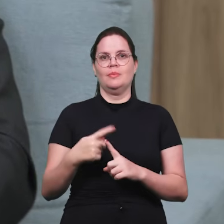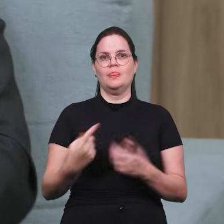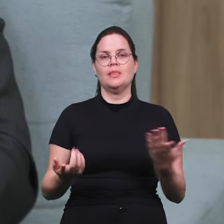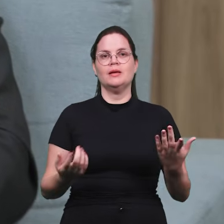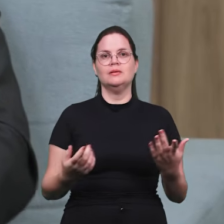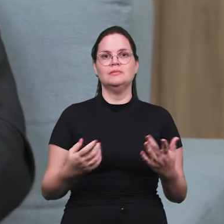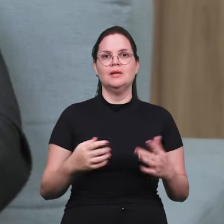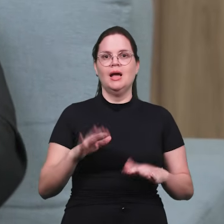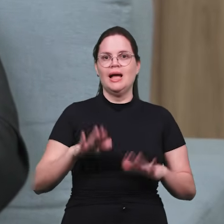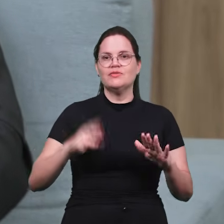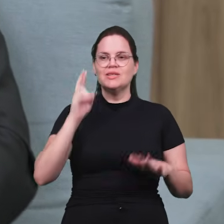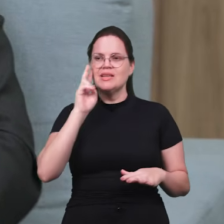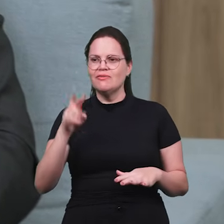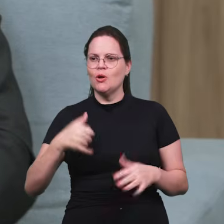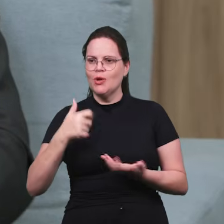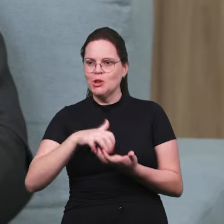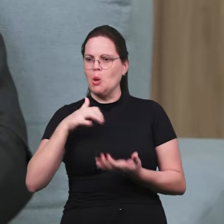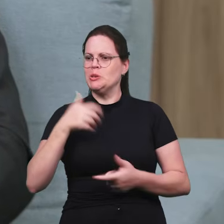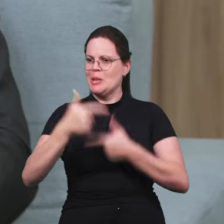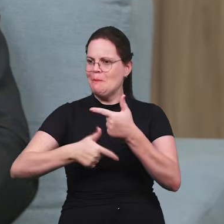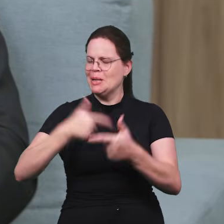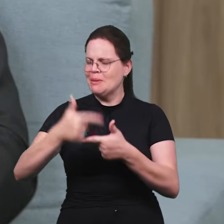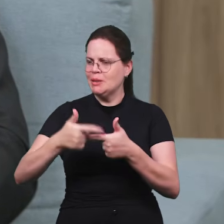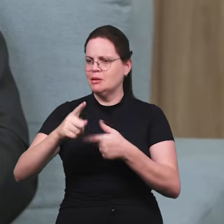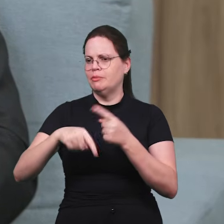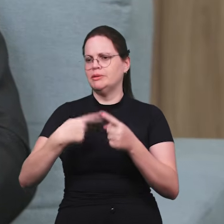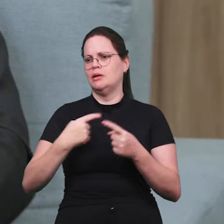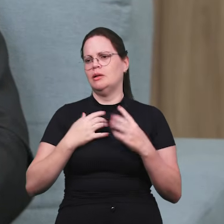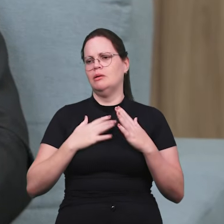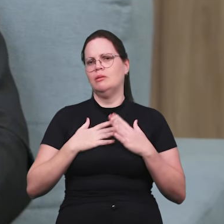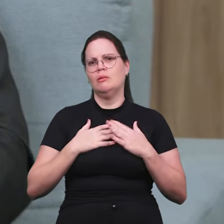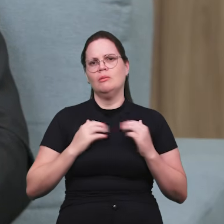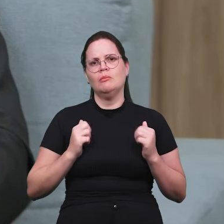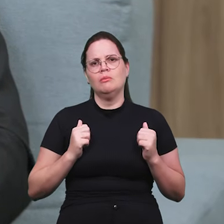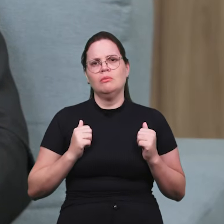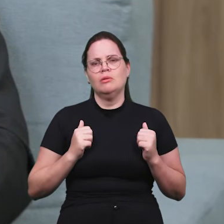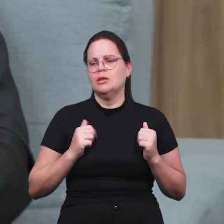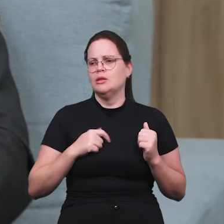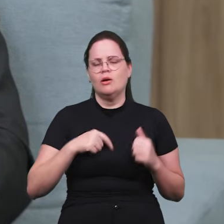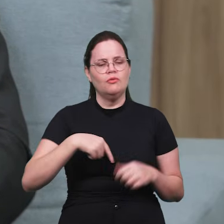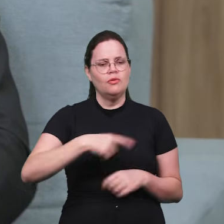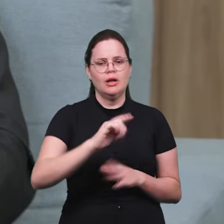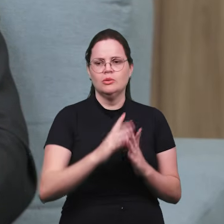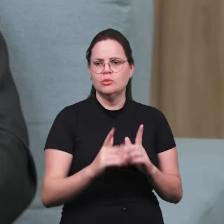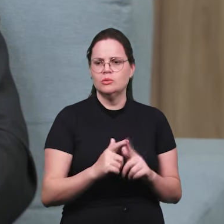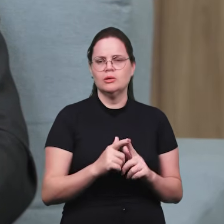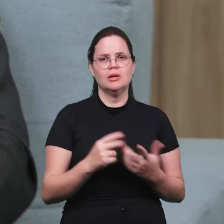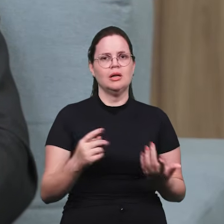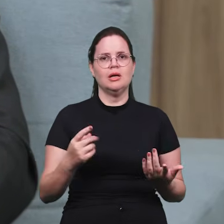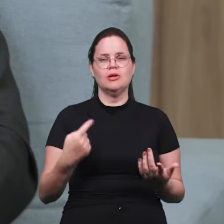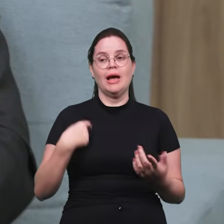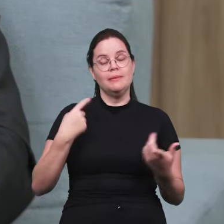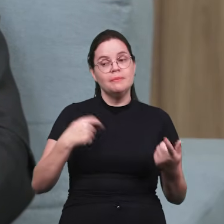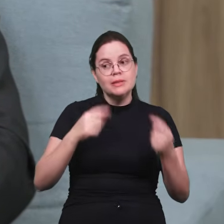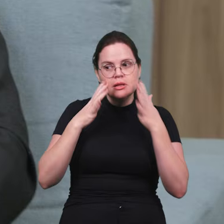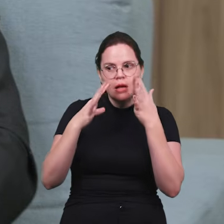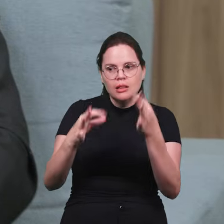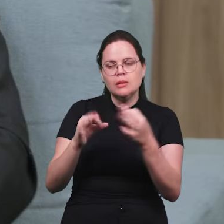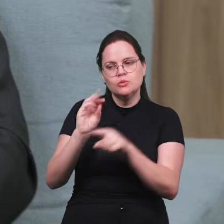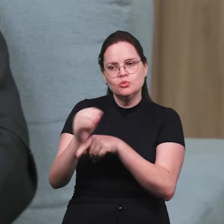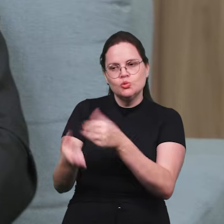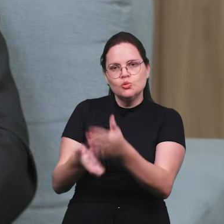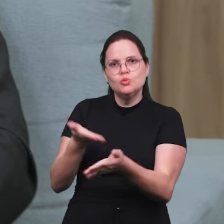era ativo e daqui a pouco você está vendo ali, ele está... Aí entra o papel da igreja, né, de cuidar, de assistir. E